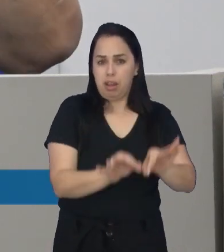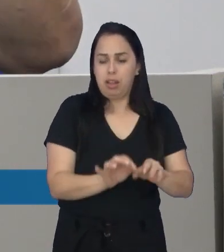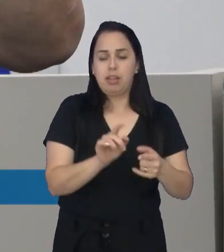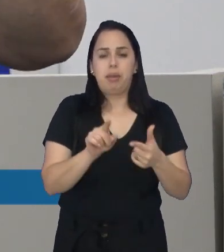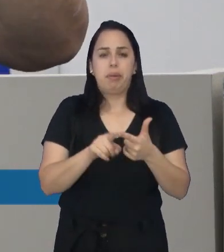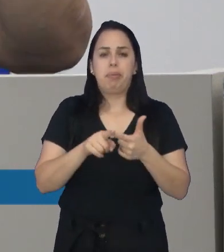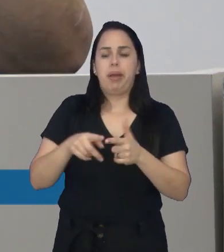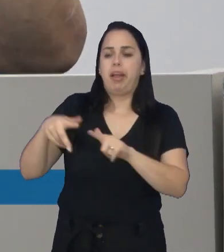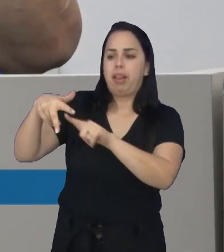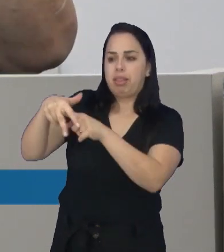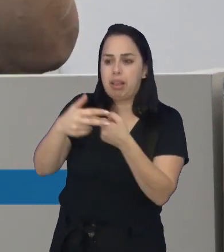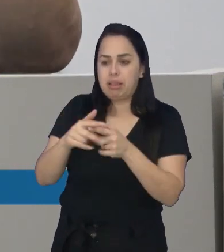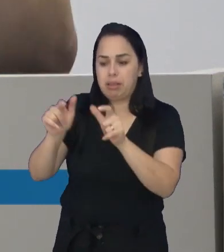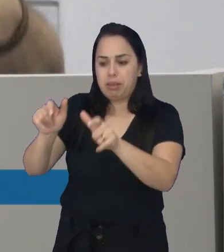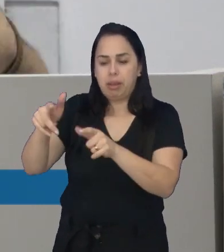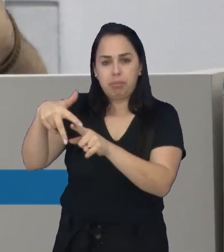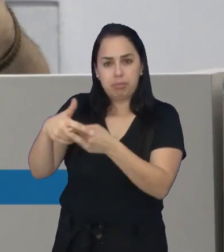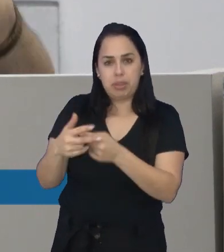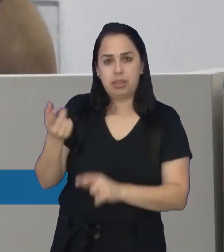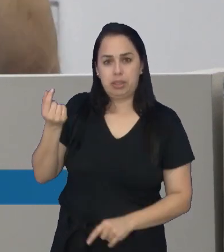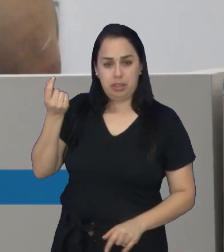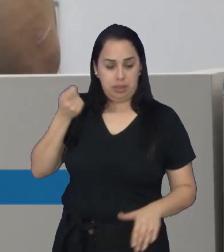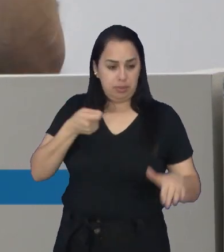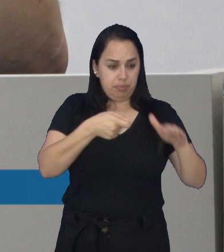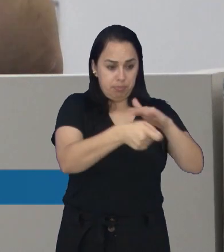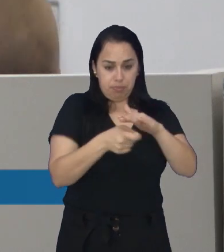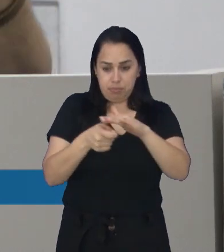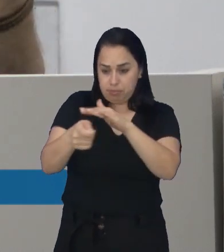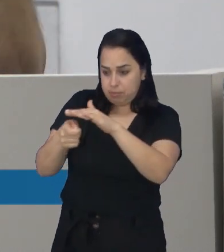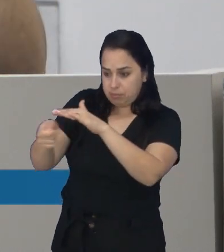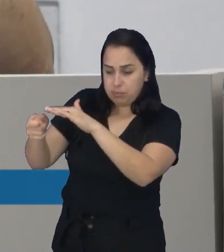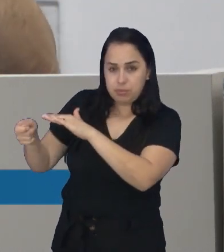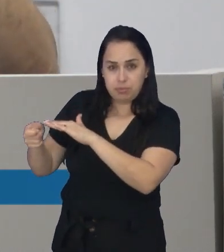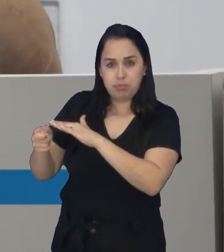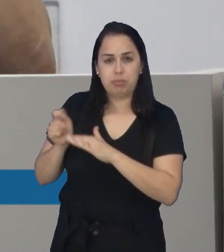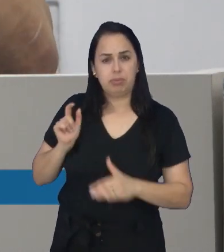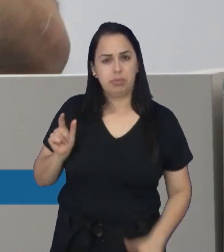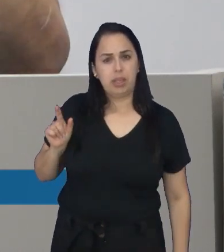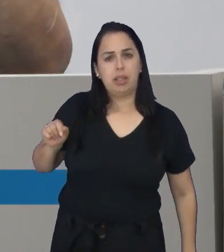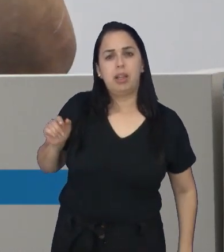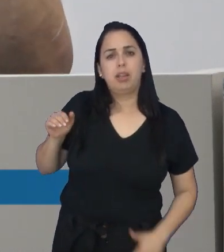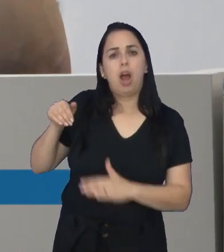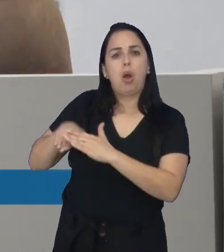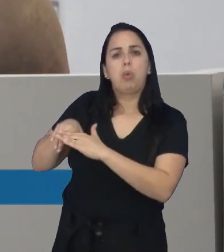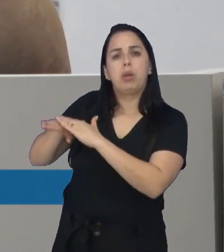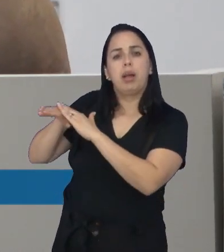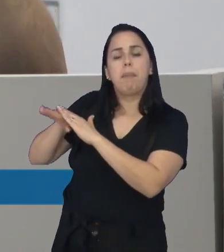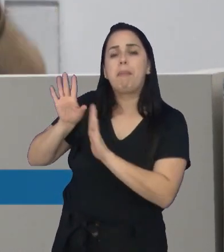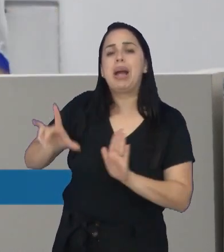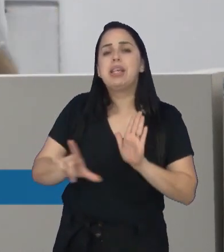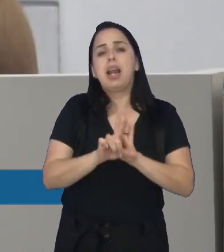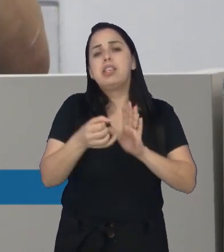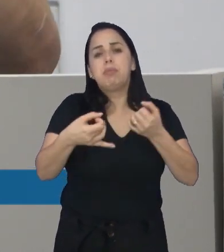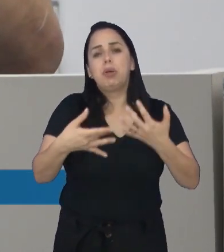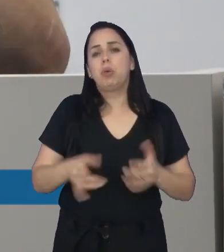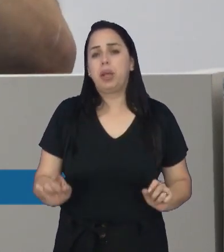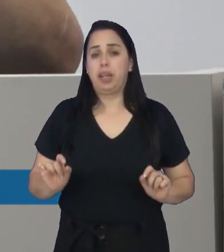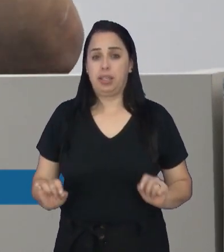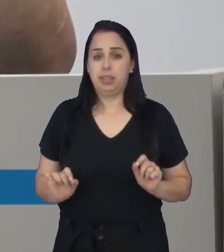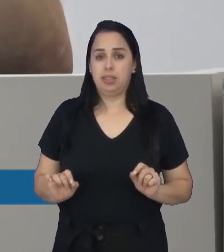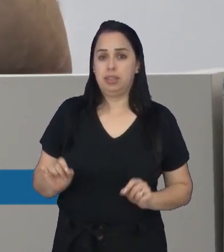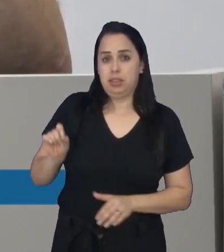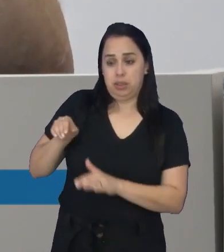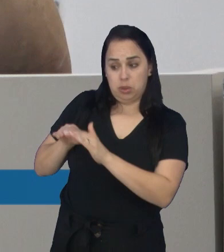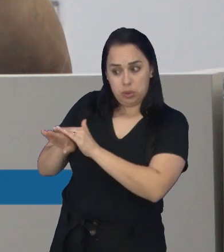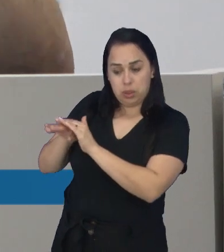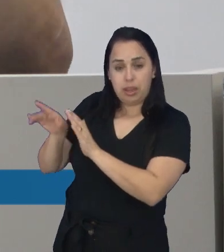urbanos e aí você tem um dinheiro que vai pro fundo e esse dinheiro tem como é que é a nossa lei está estabelecida o fundo ele tem